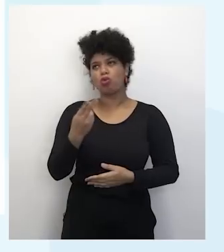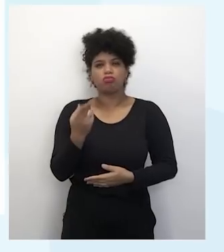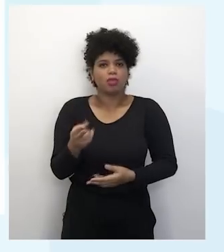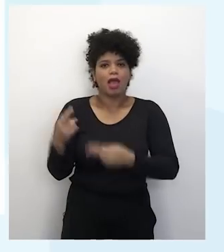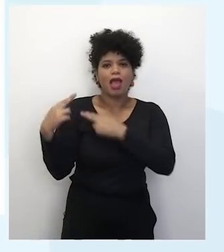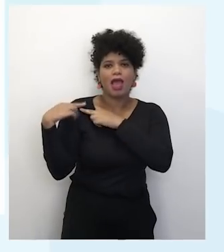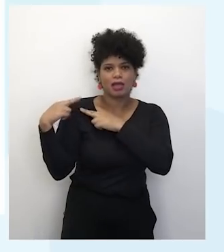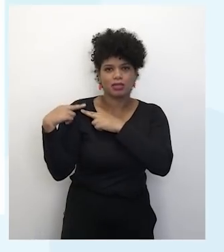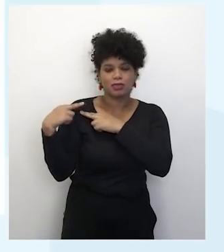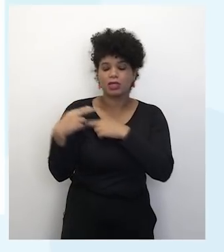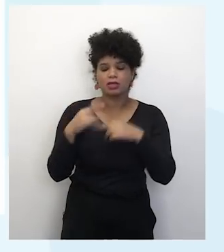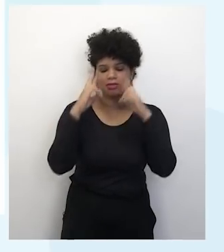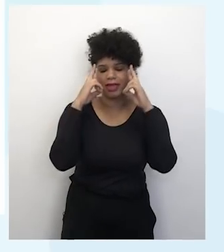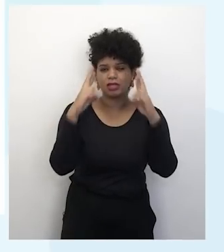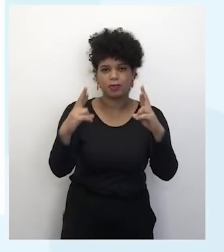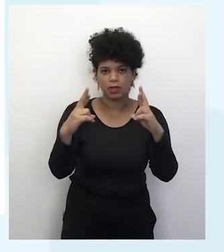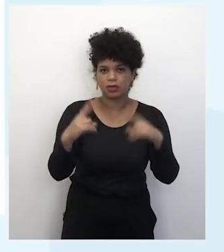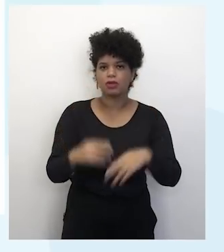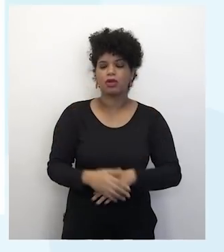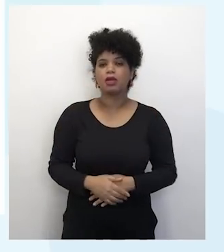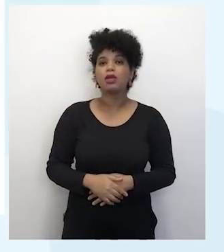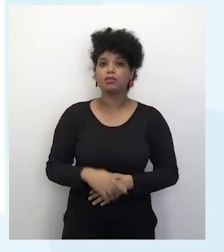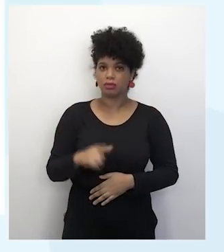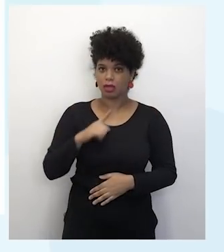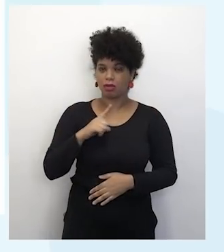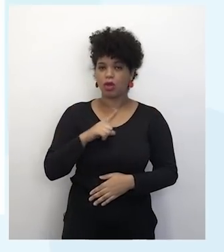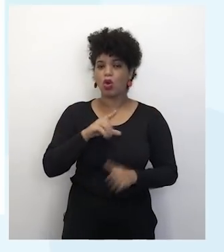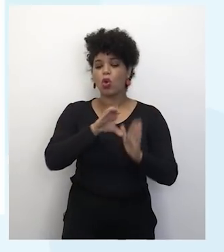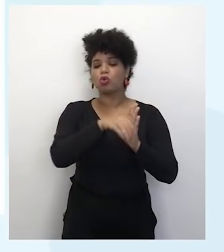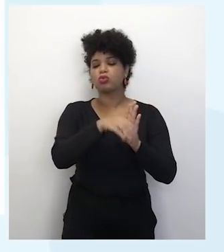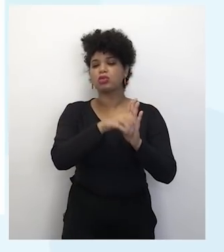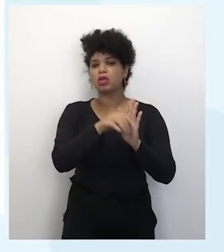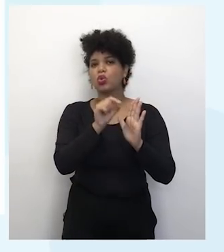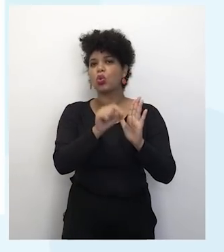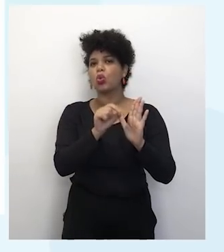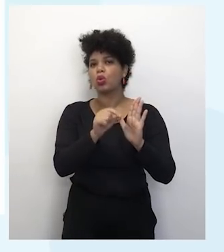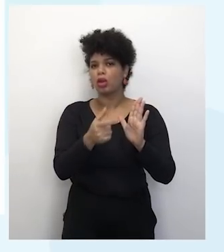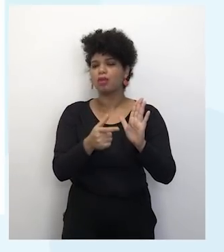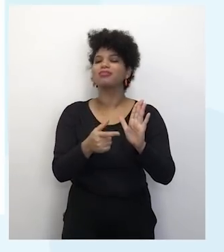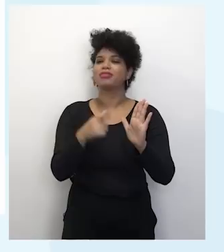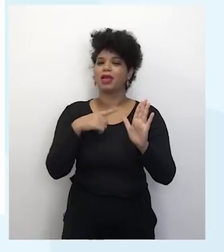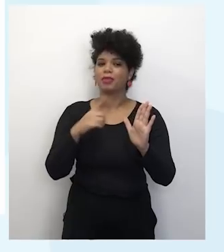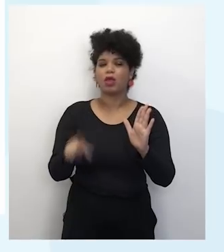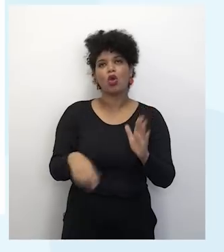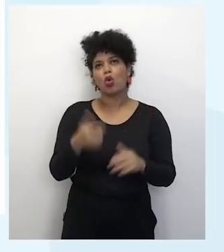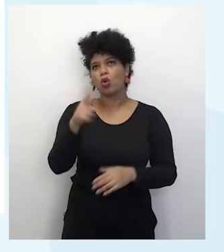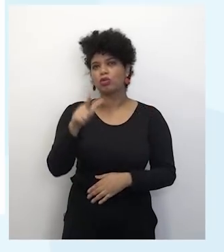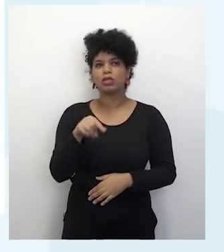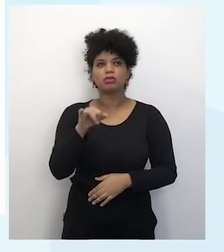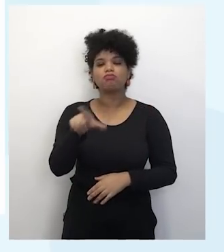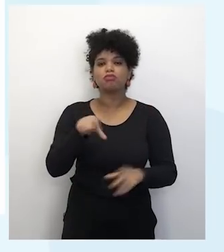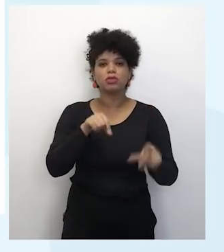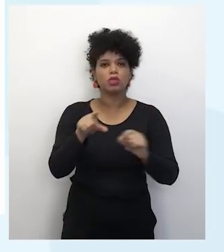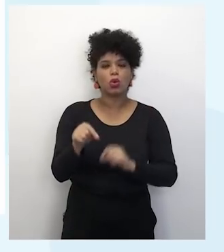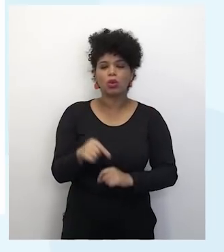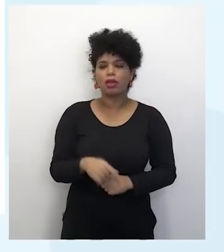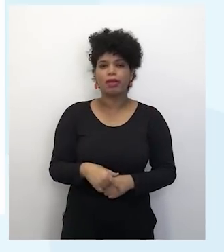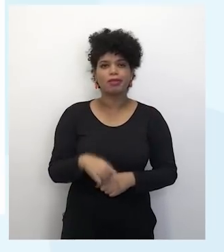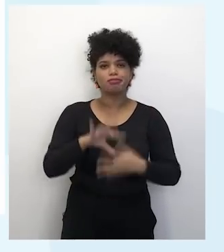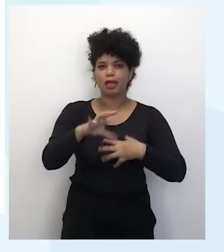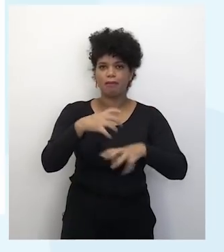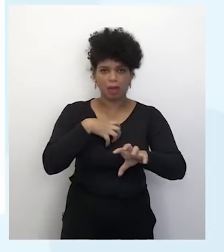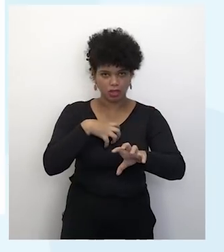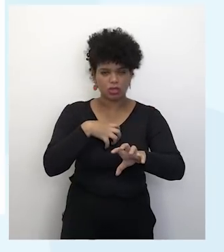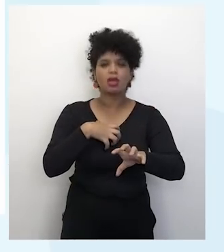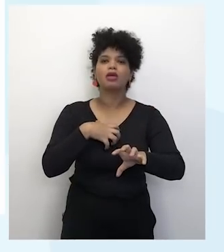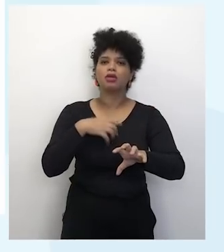vai aparecer a definição do que é respeito. Se ele escolheu empatia, vai aparecer a explicação do que